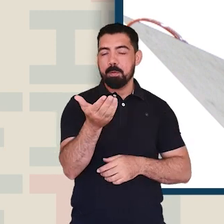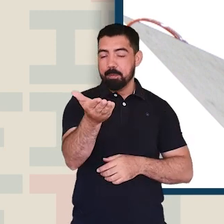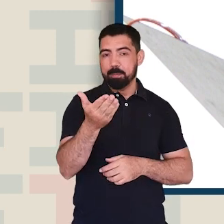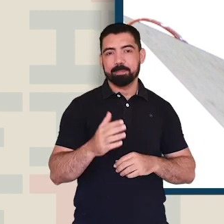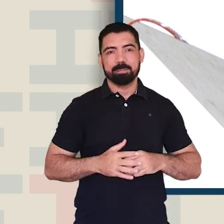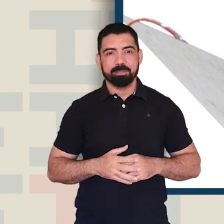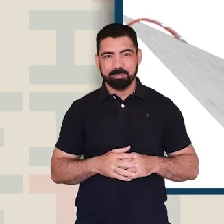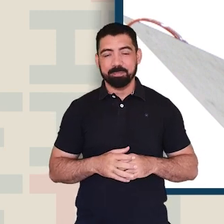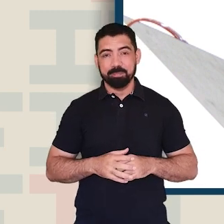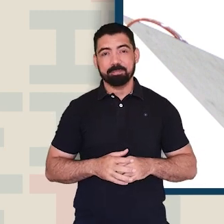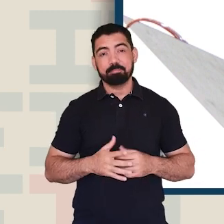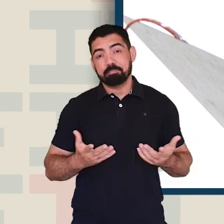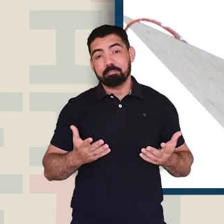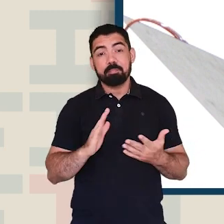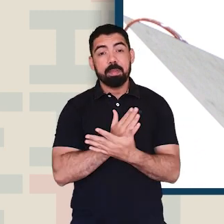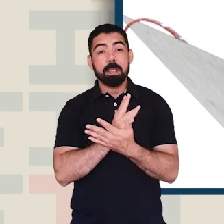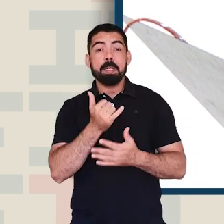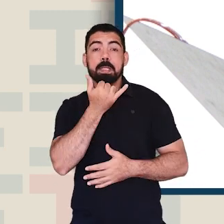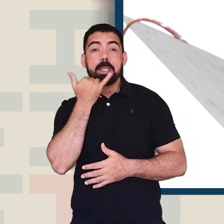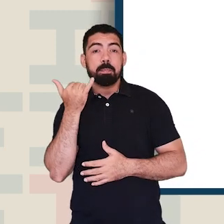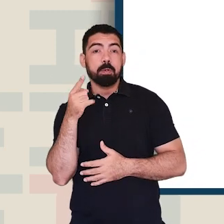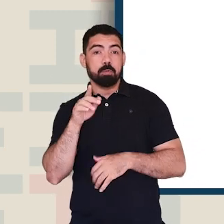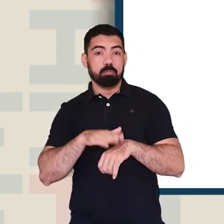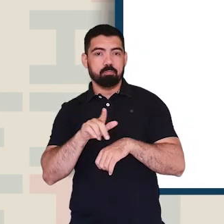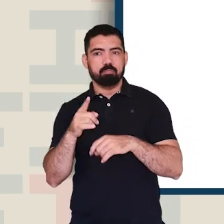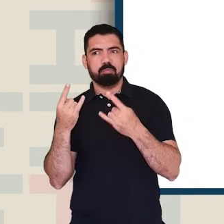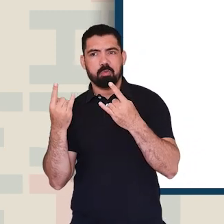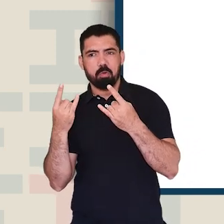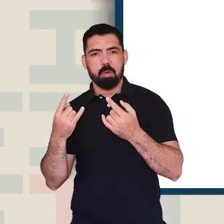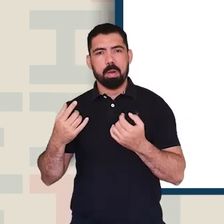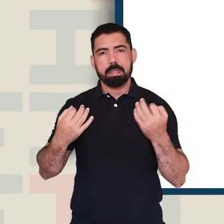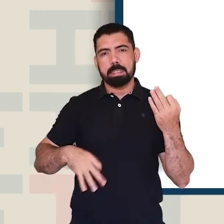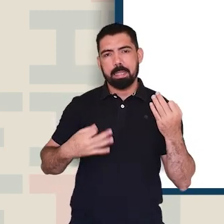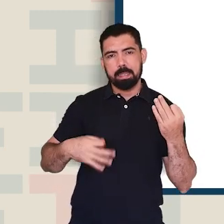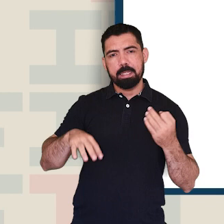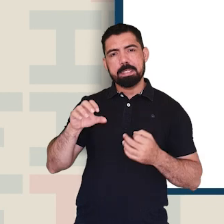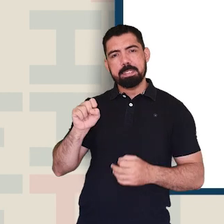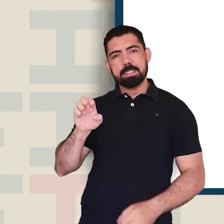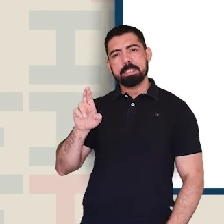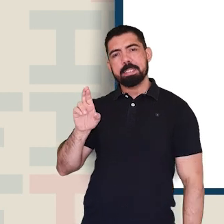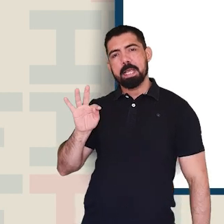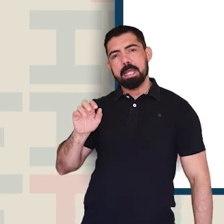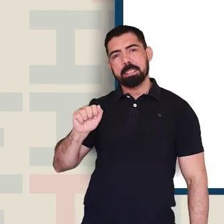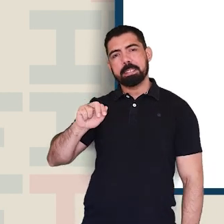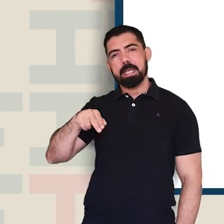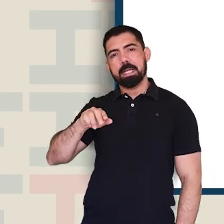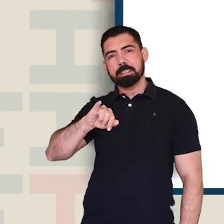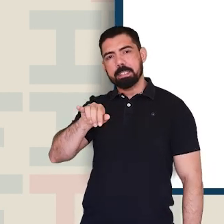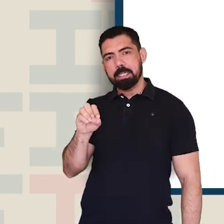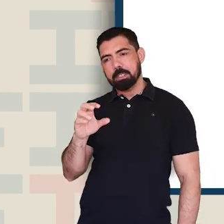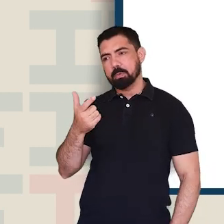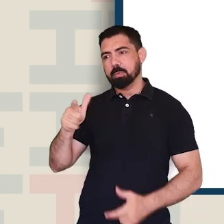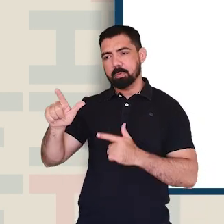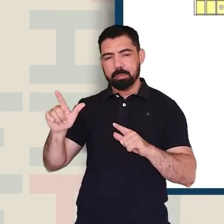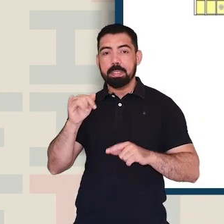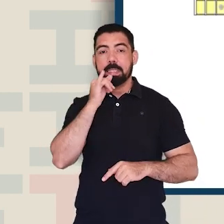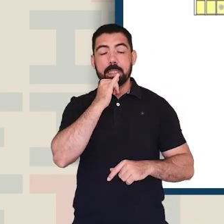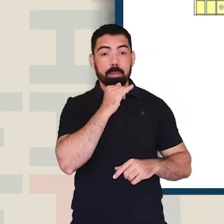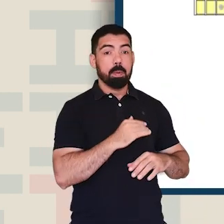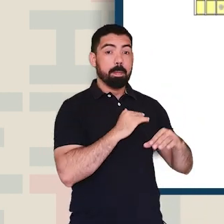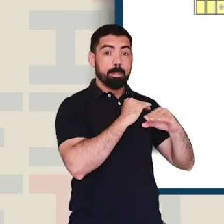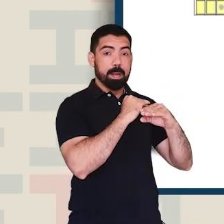melhor, né? Tem uns, depende do estilo que você toque. Por exemplo, esse padrão o padrão do